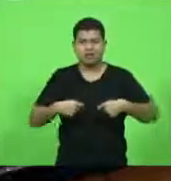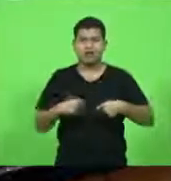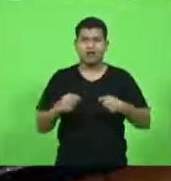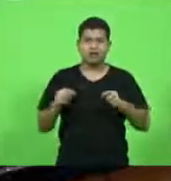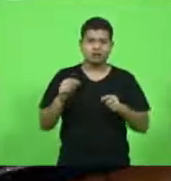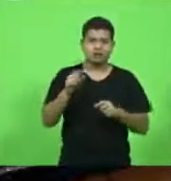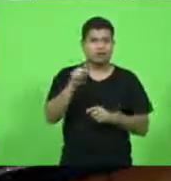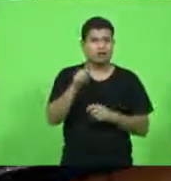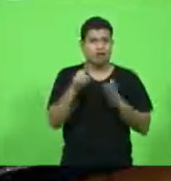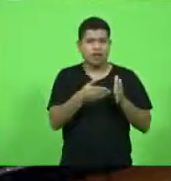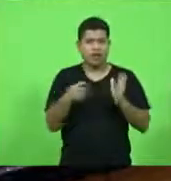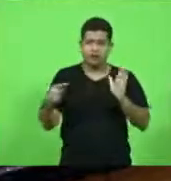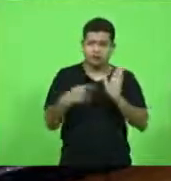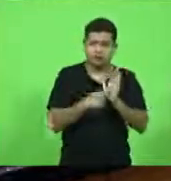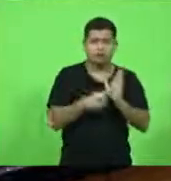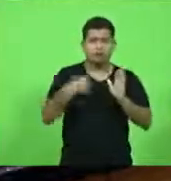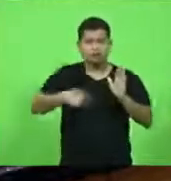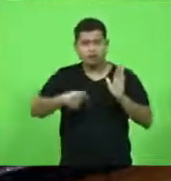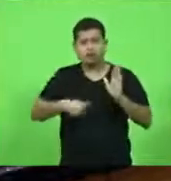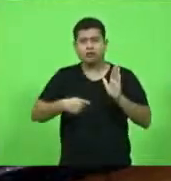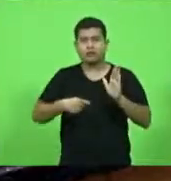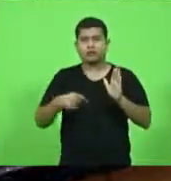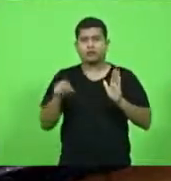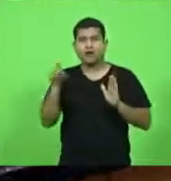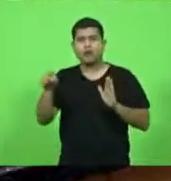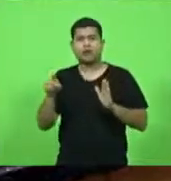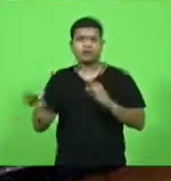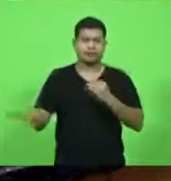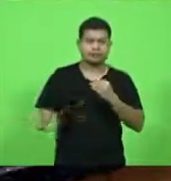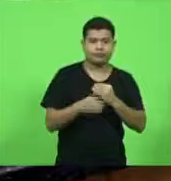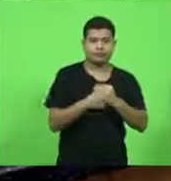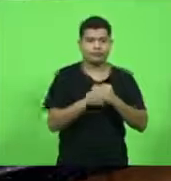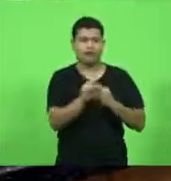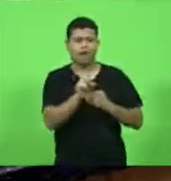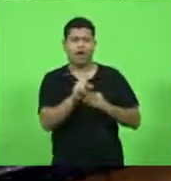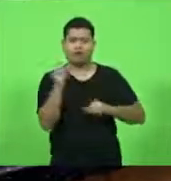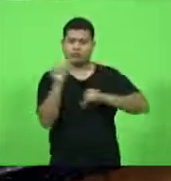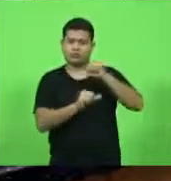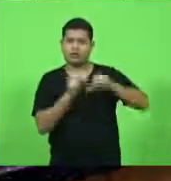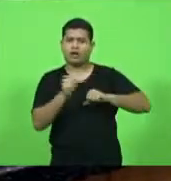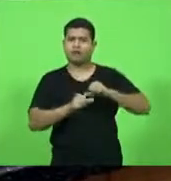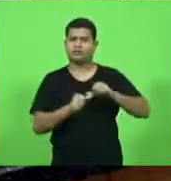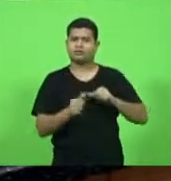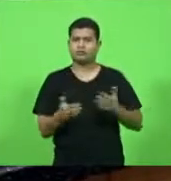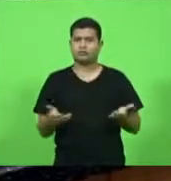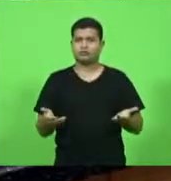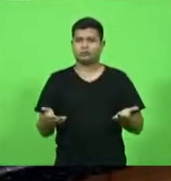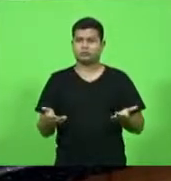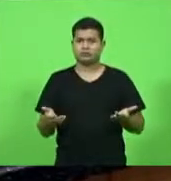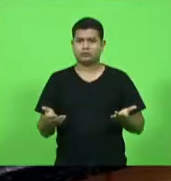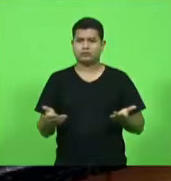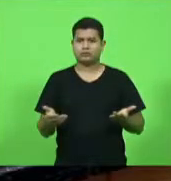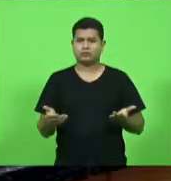O cara faz uma emenda e diz que seu projeto tem que ser B. E pronto.